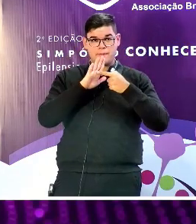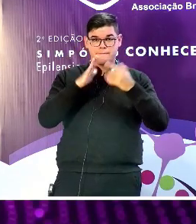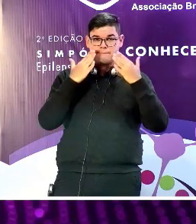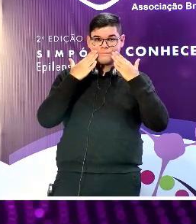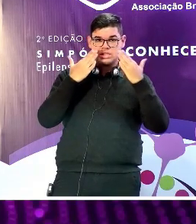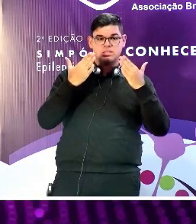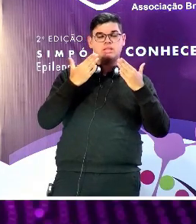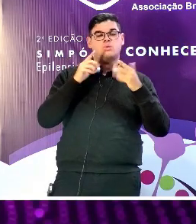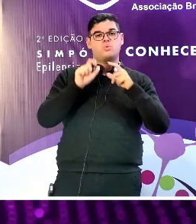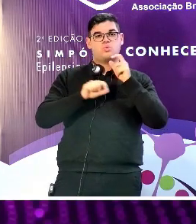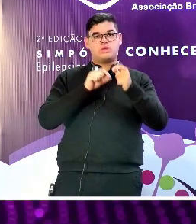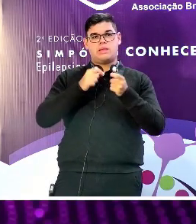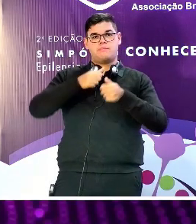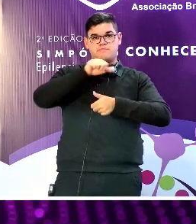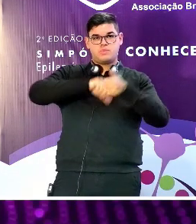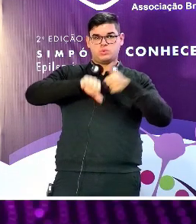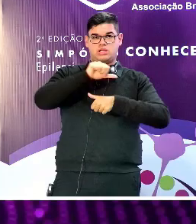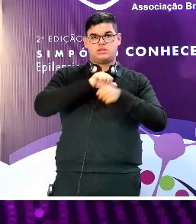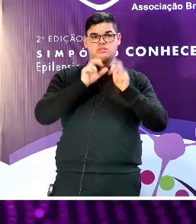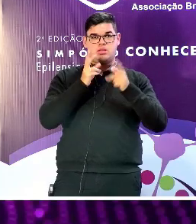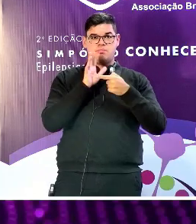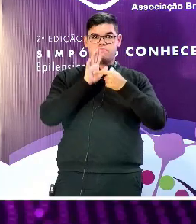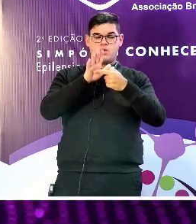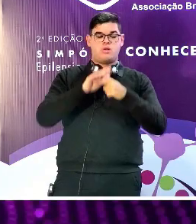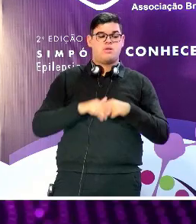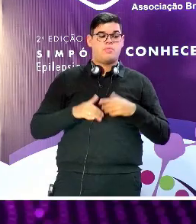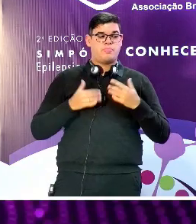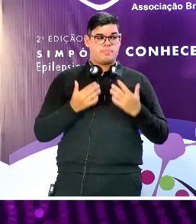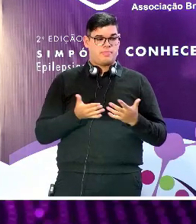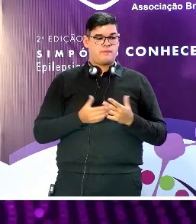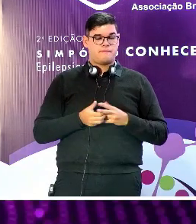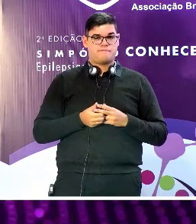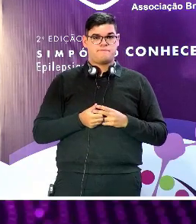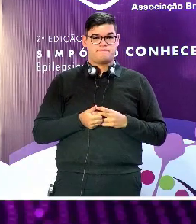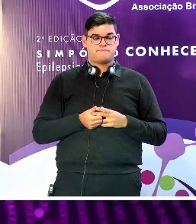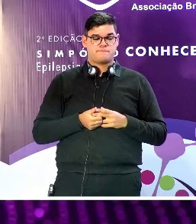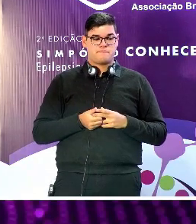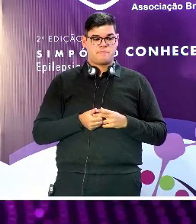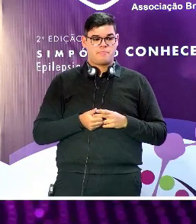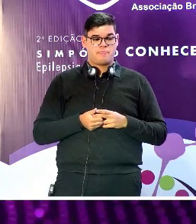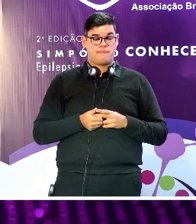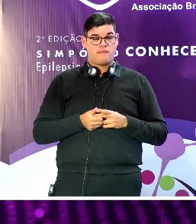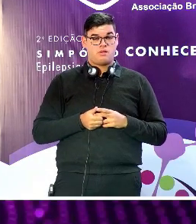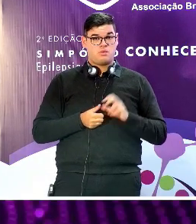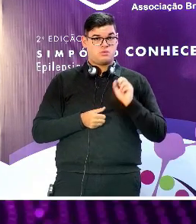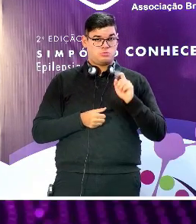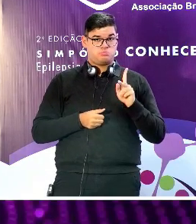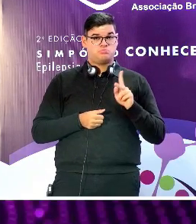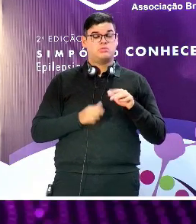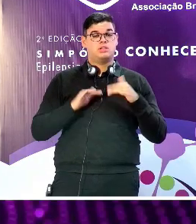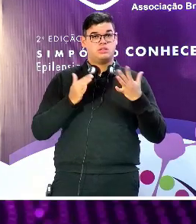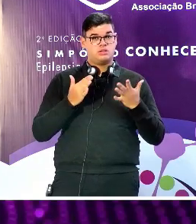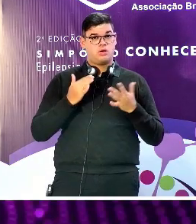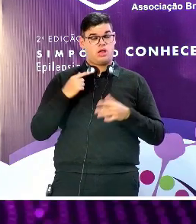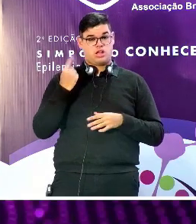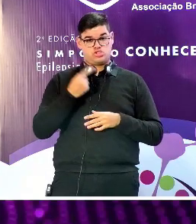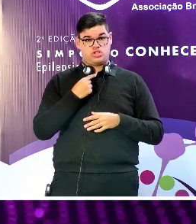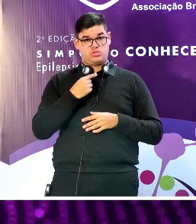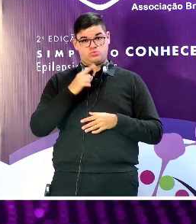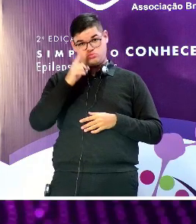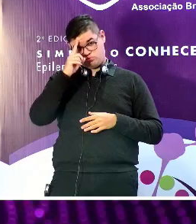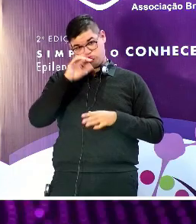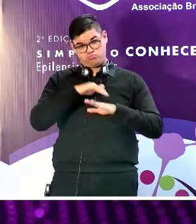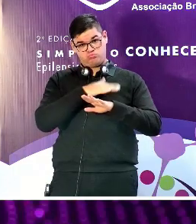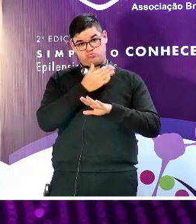espontâneas, ok? E depois disso, então, a gente avalia 24 horas os